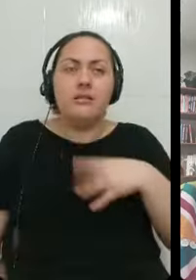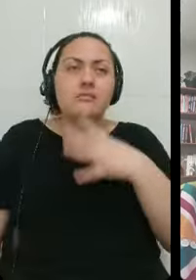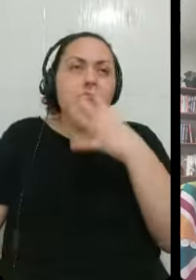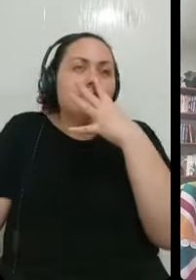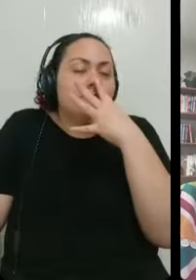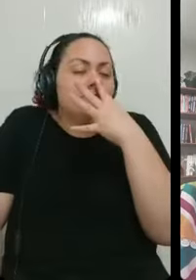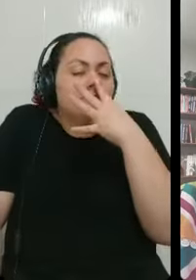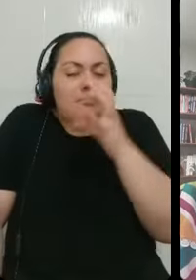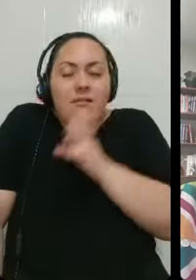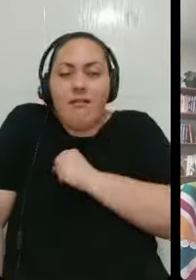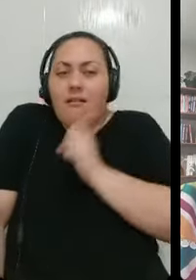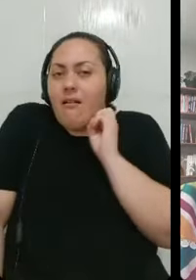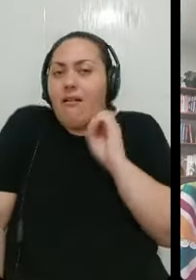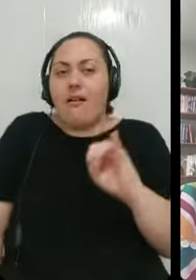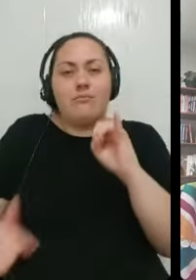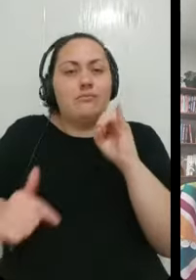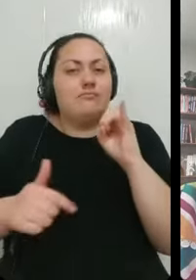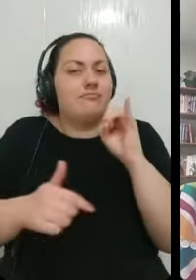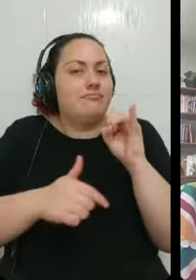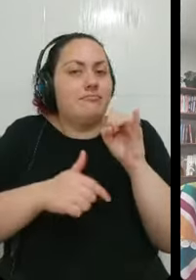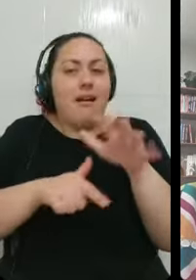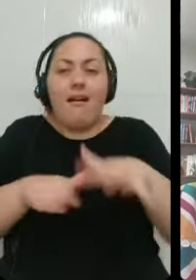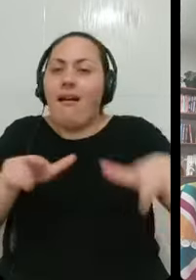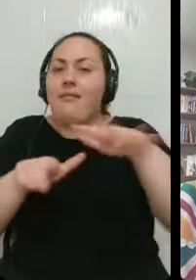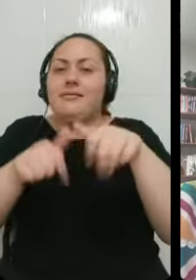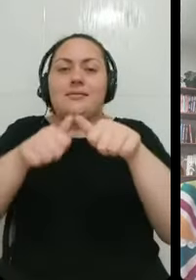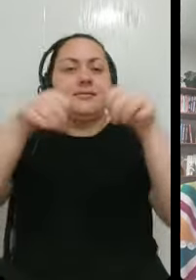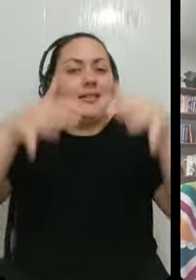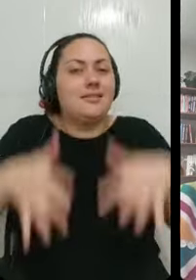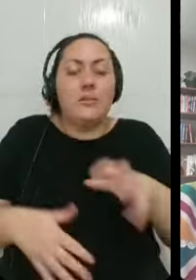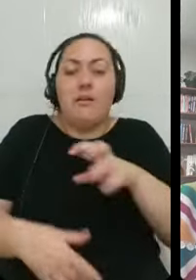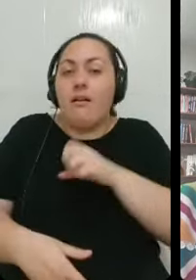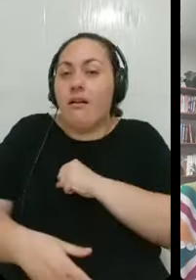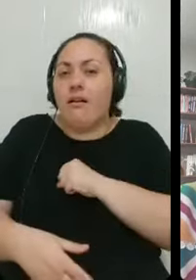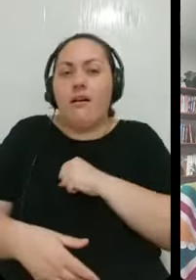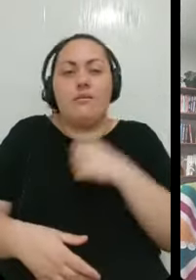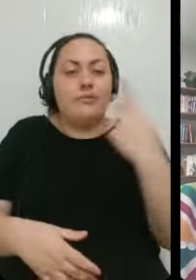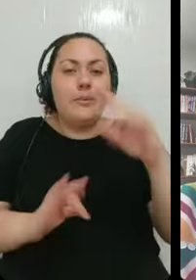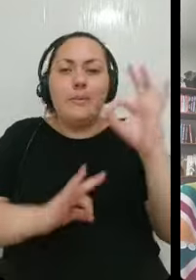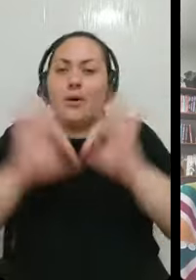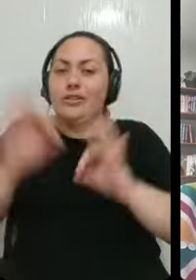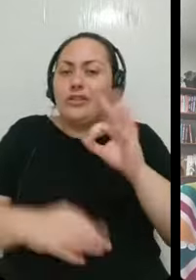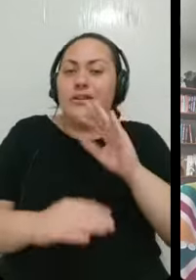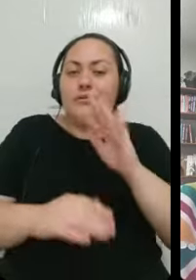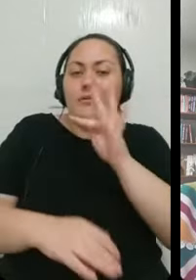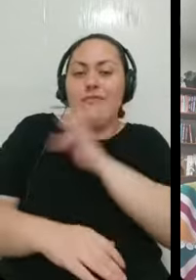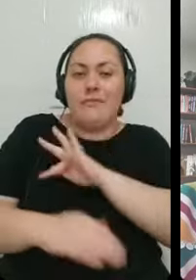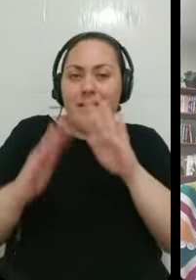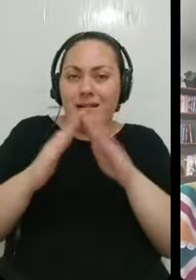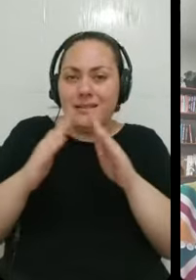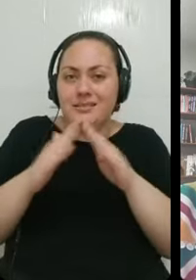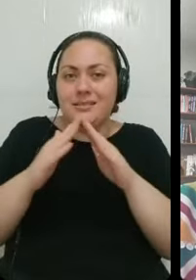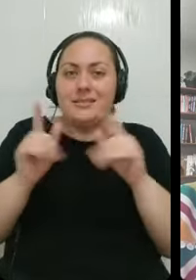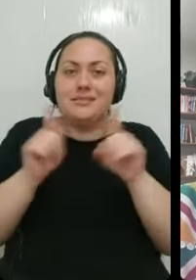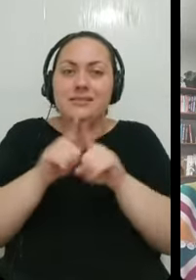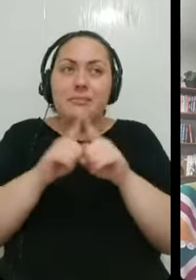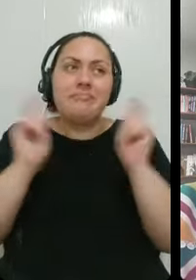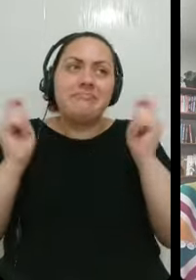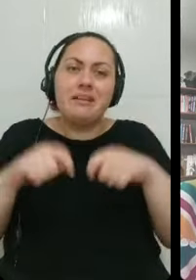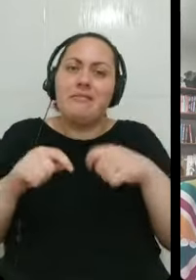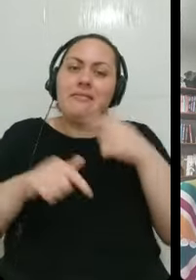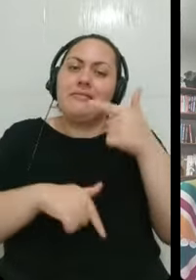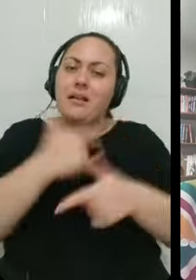e eu sou apaixonada, né, pelo esse programa, pela forma, né, que a gente consegue trabalhar